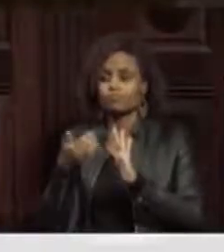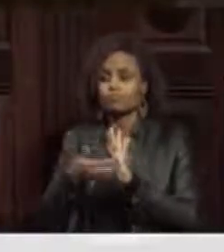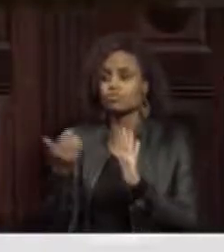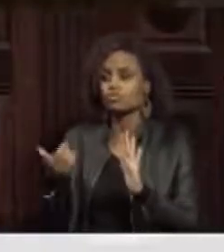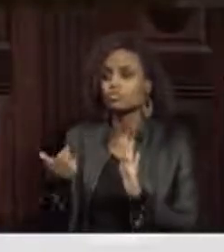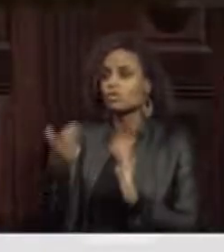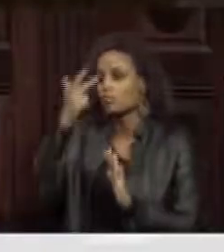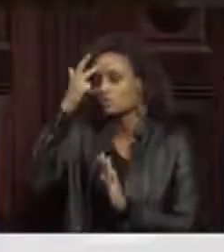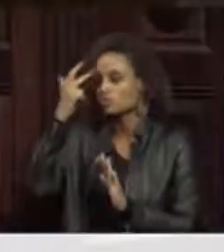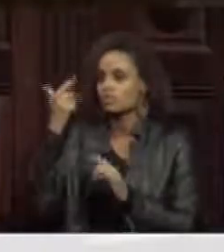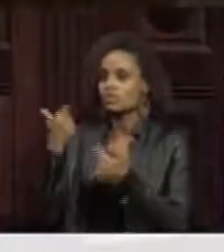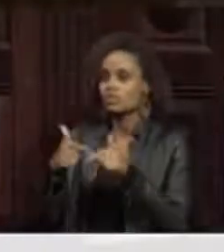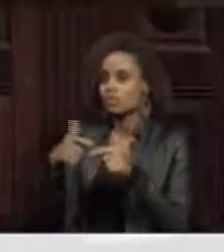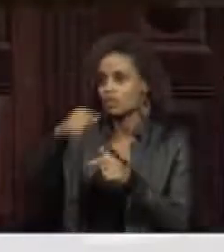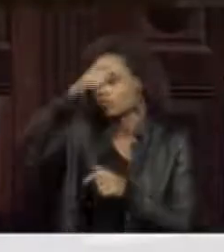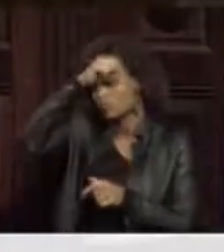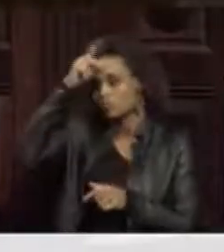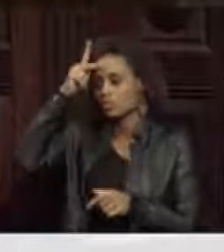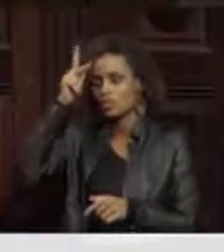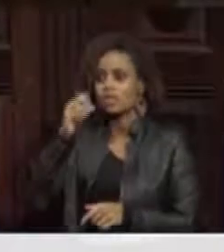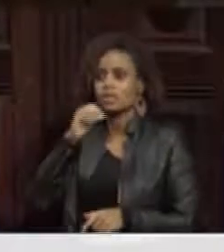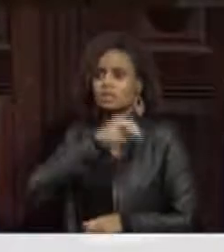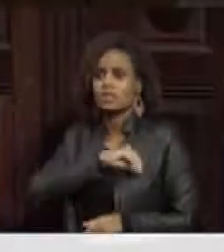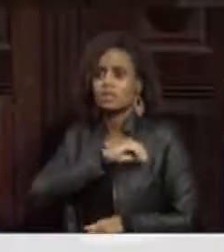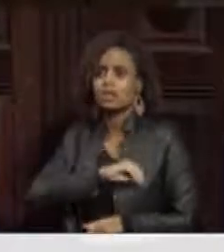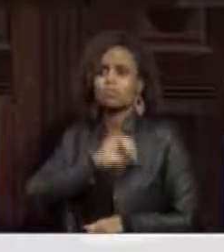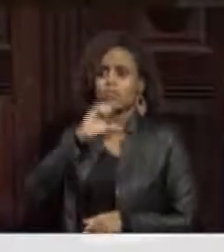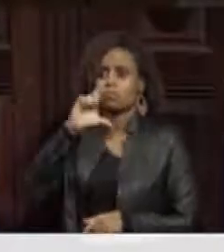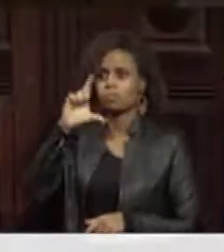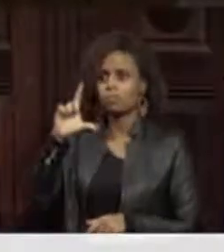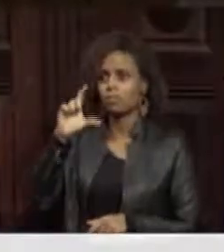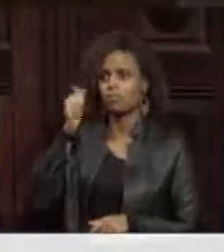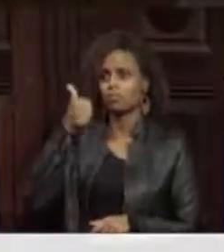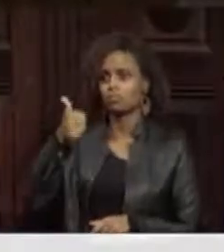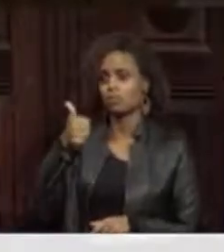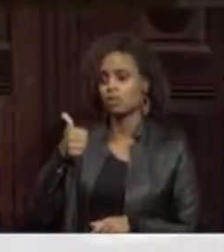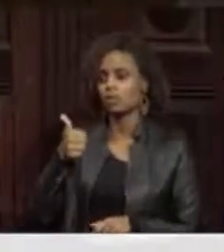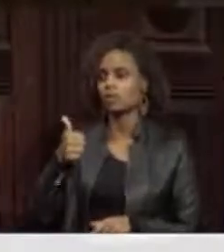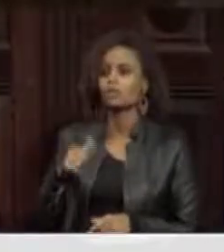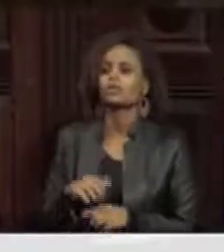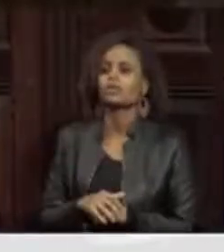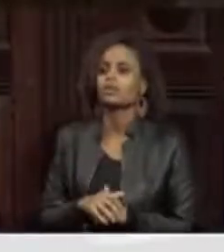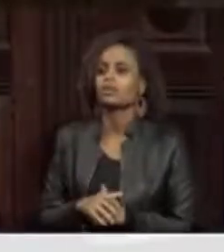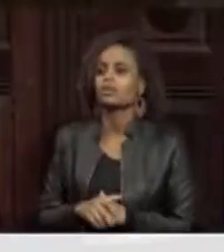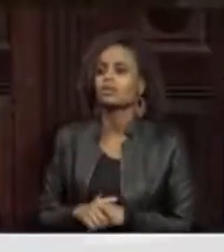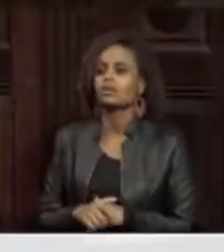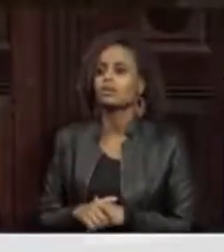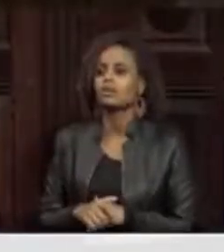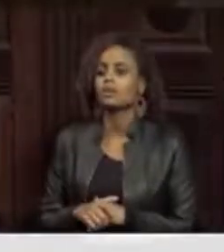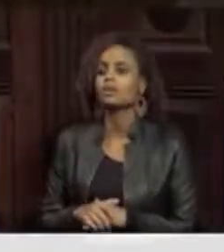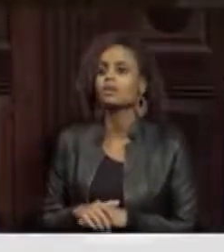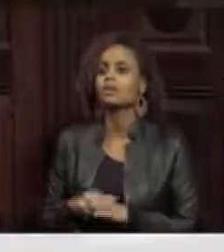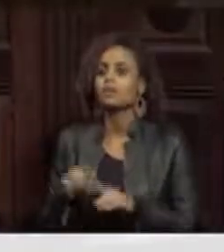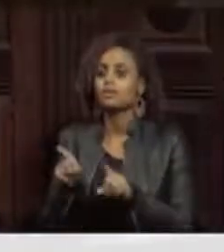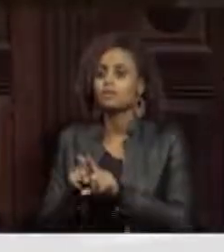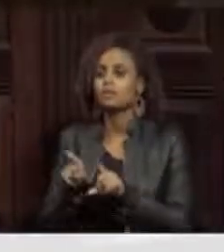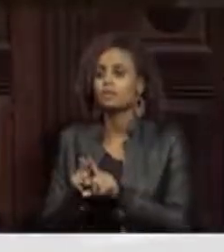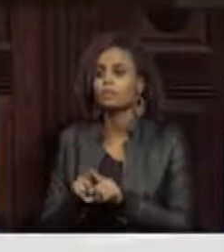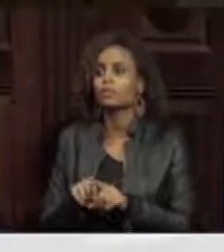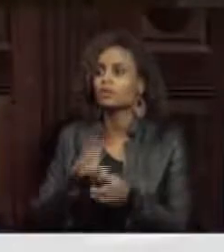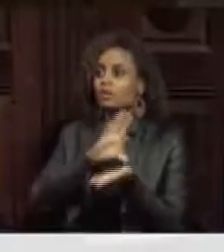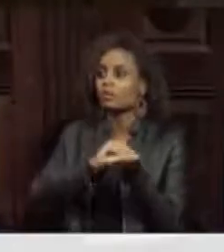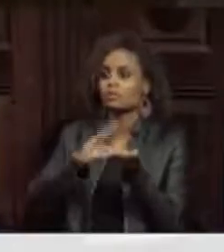servidores que não têm necessidade disso, de ter a gratuidade, e coloquei